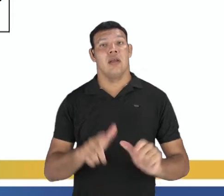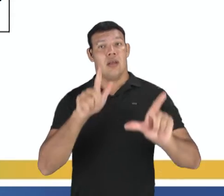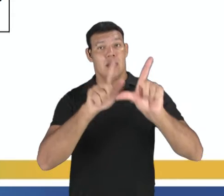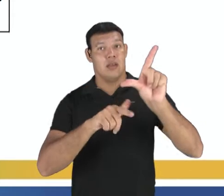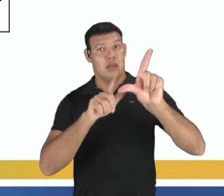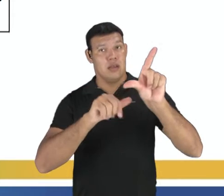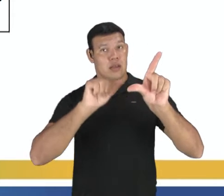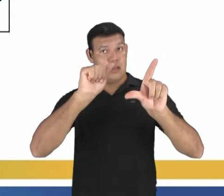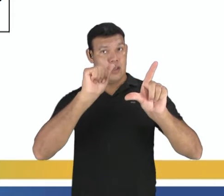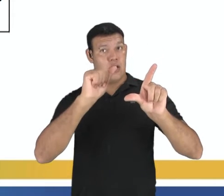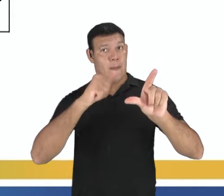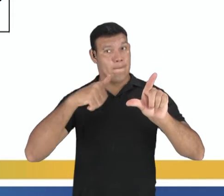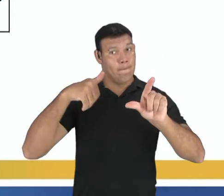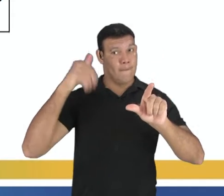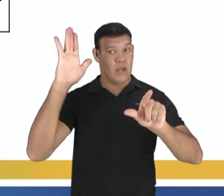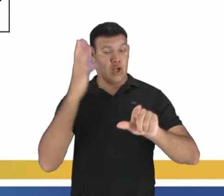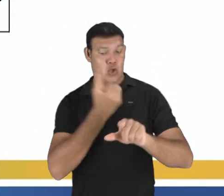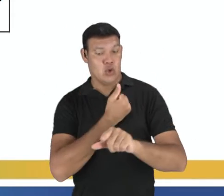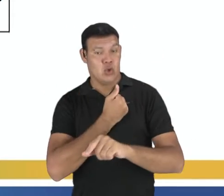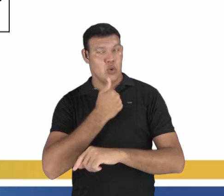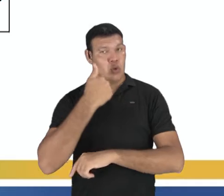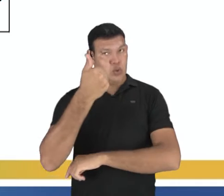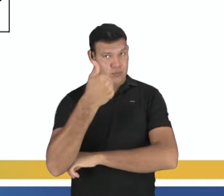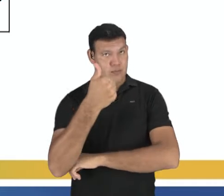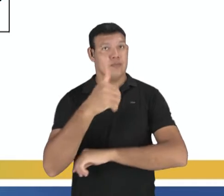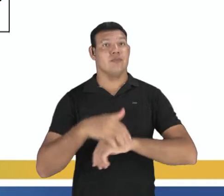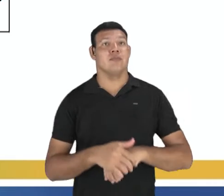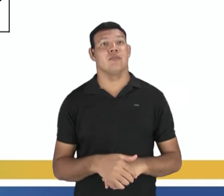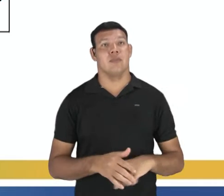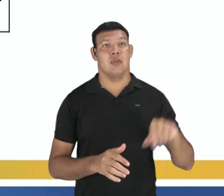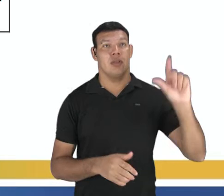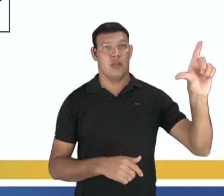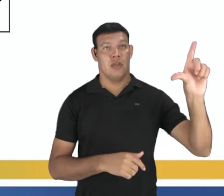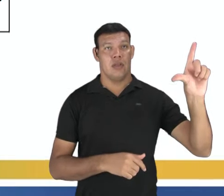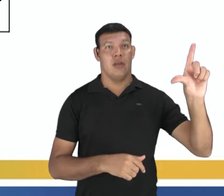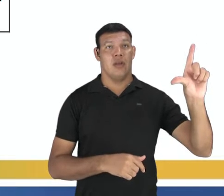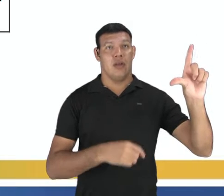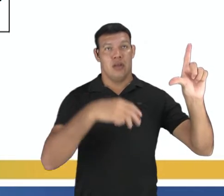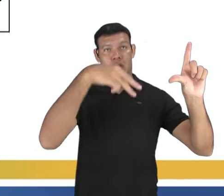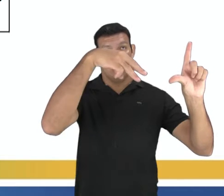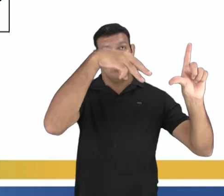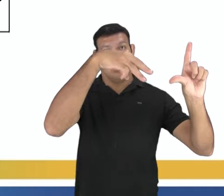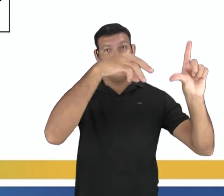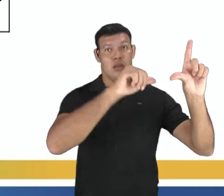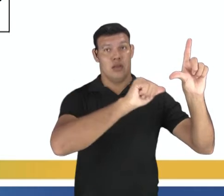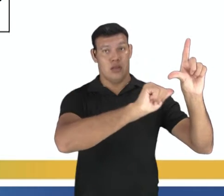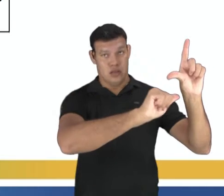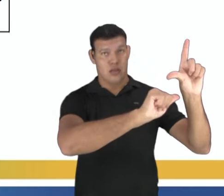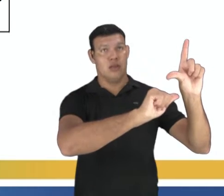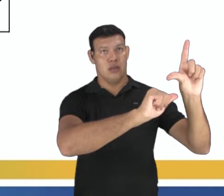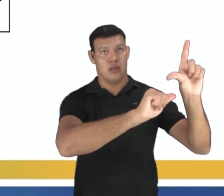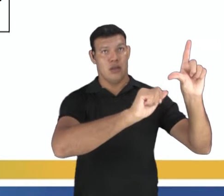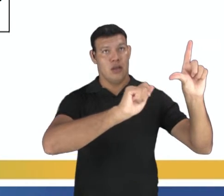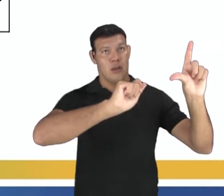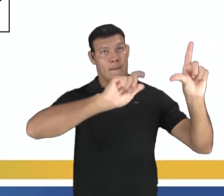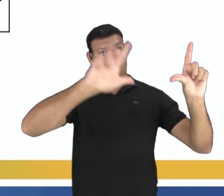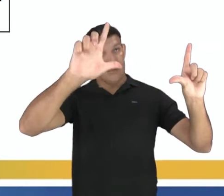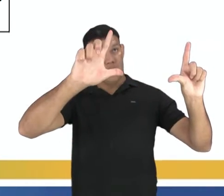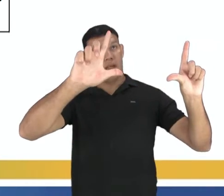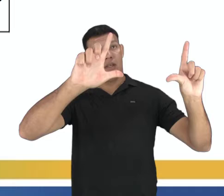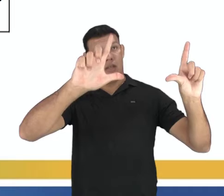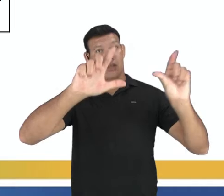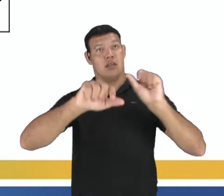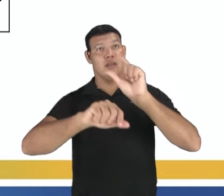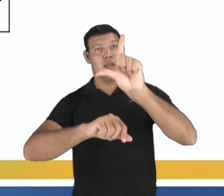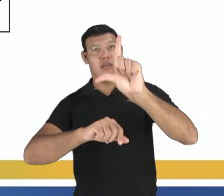valor maior que 1, nós vamos ter, por exemplo, o logaritmo de m na base A maior que o logaritmo